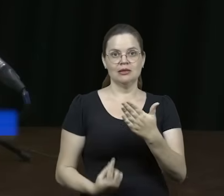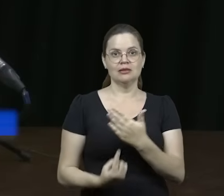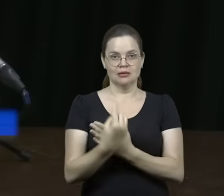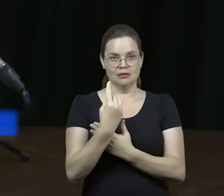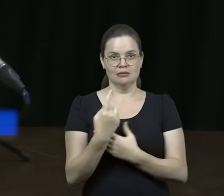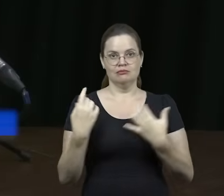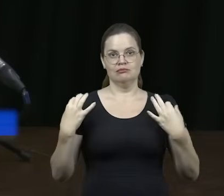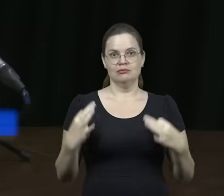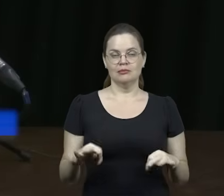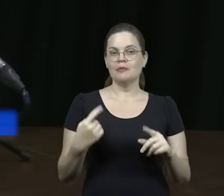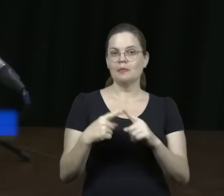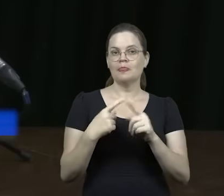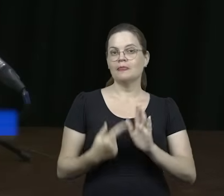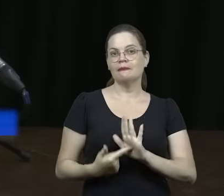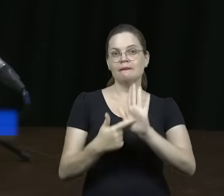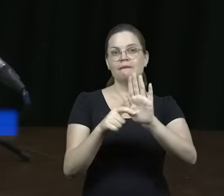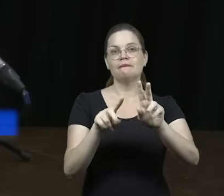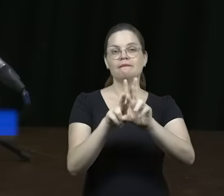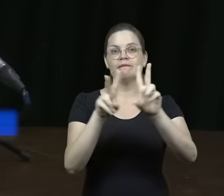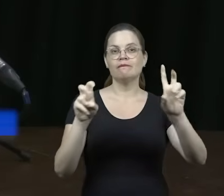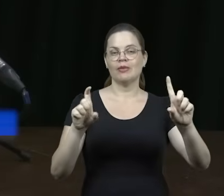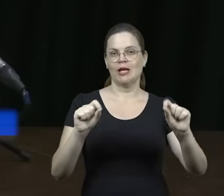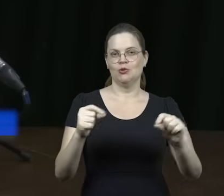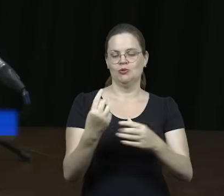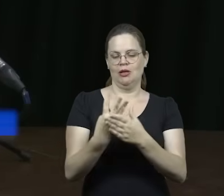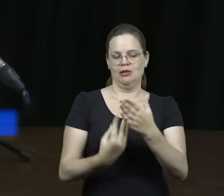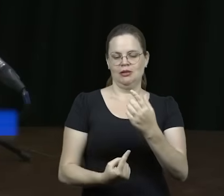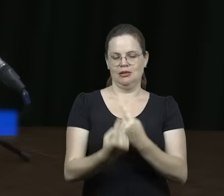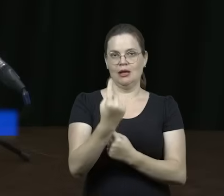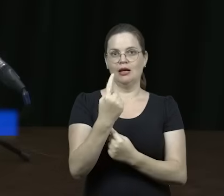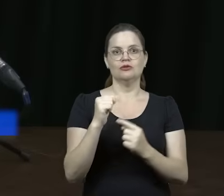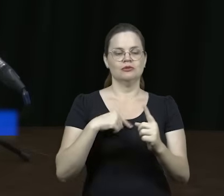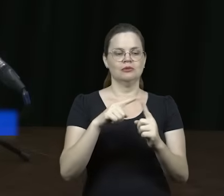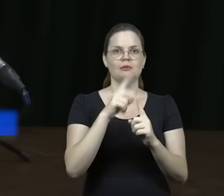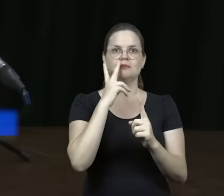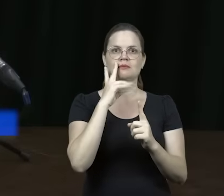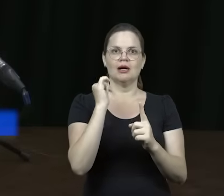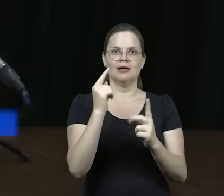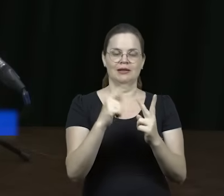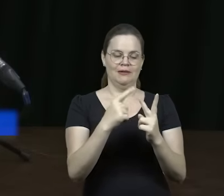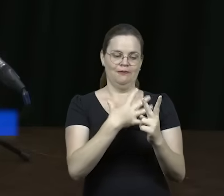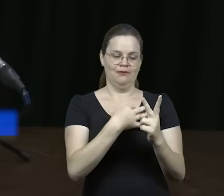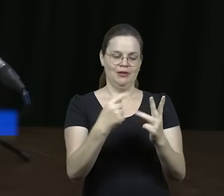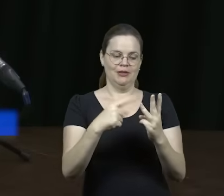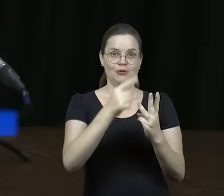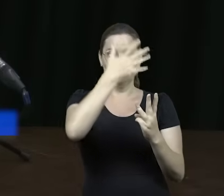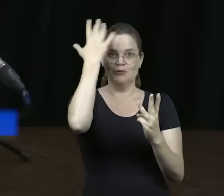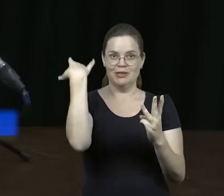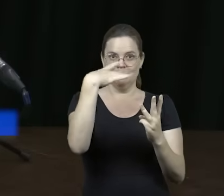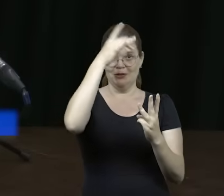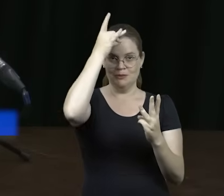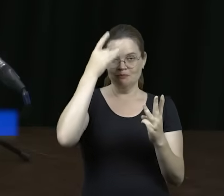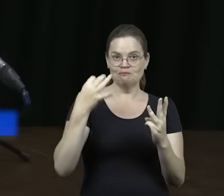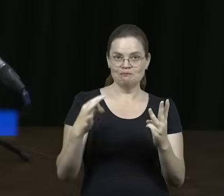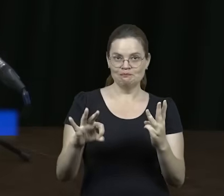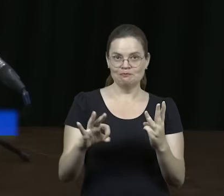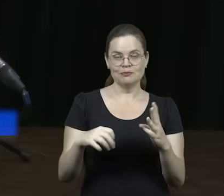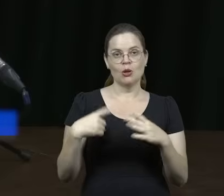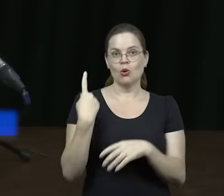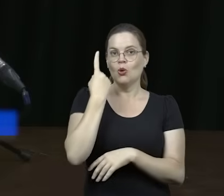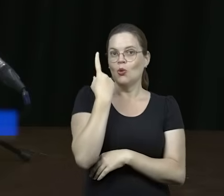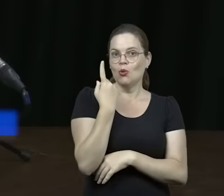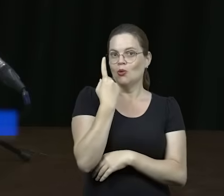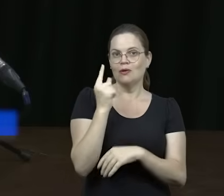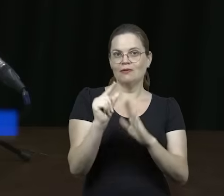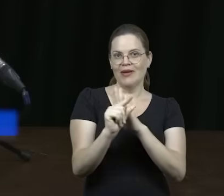aquilo que diz respeito à ação do Pai, do Filho e do Espírito Santo. Então, nesse único versículo que